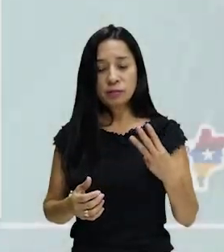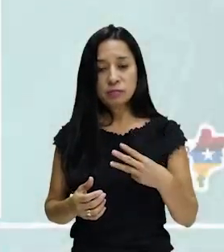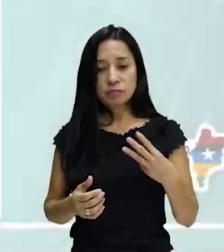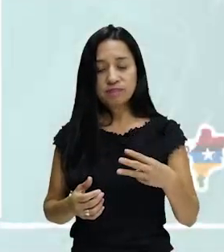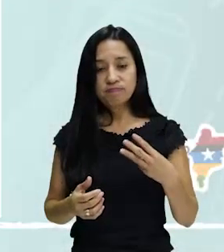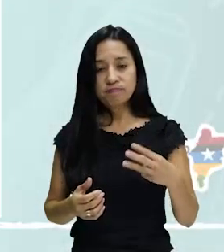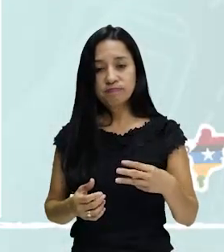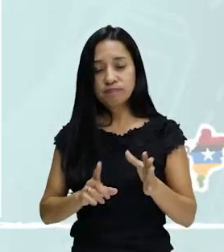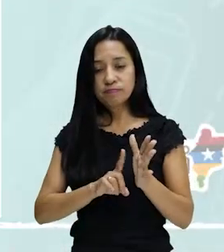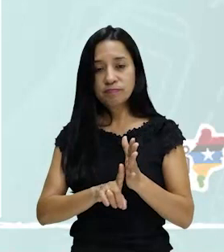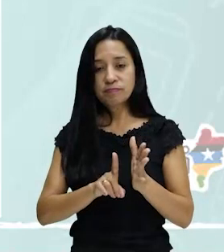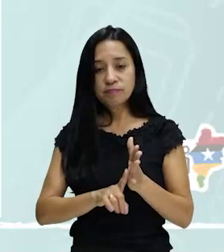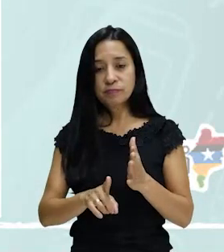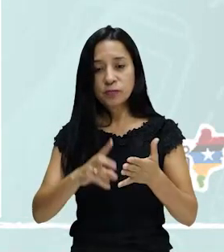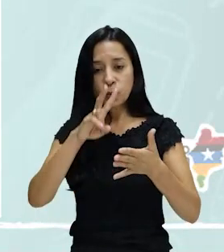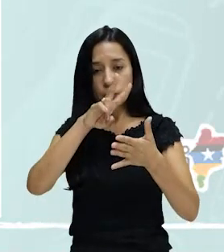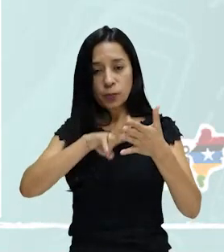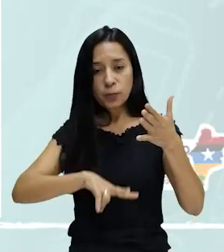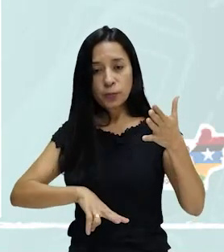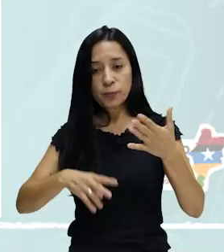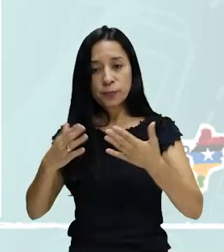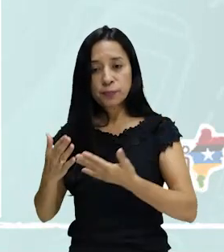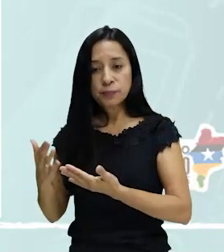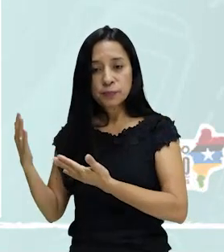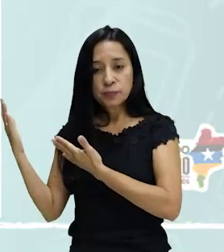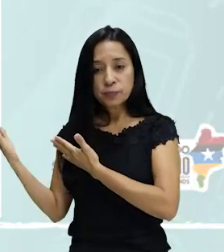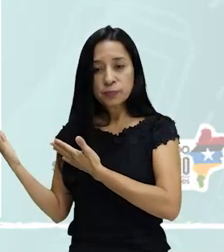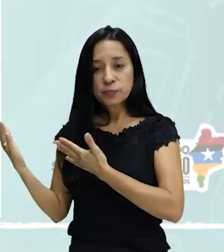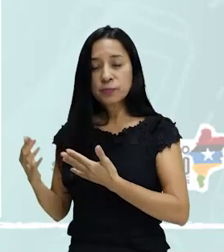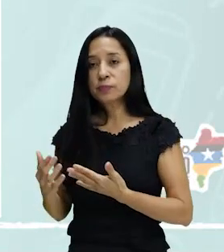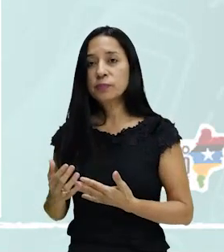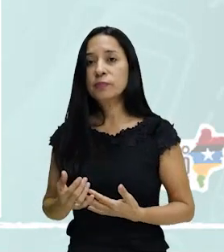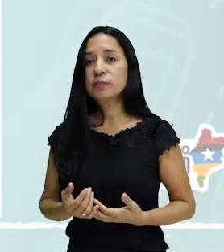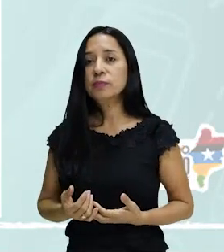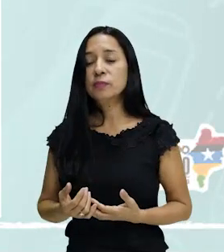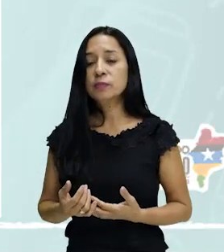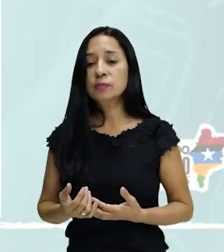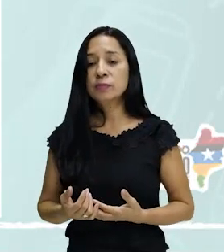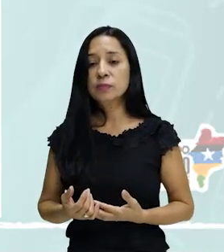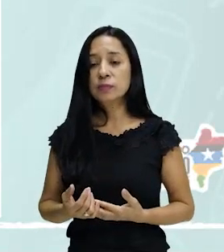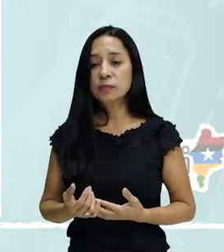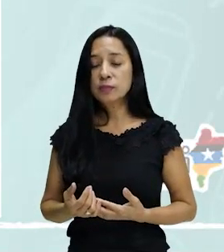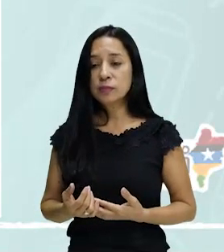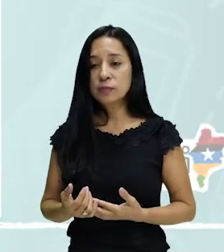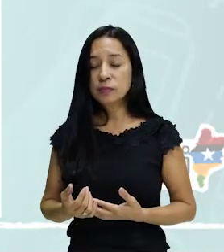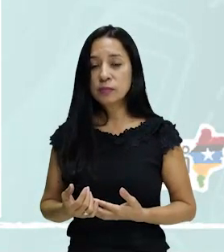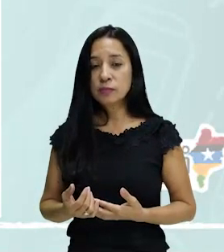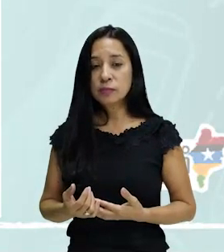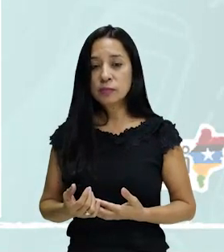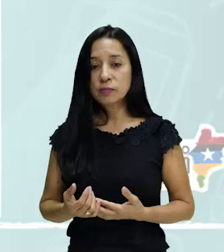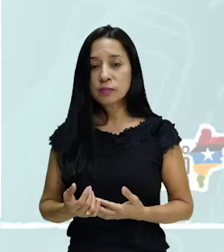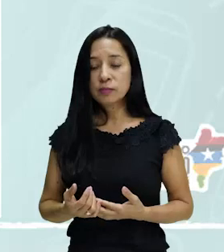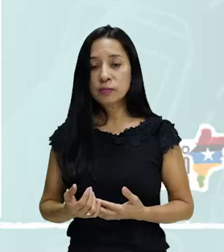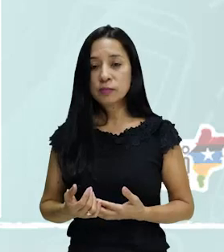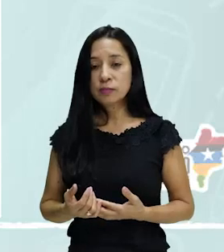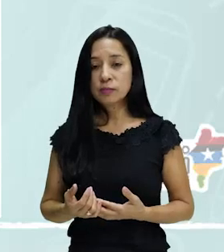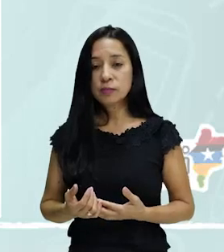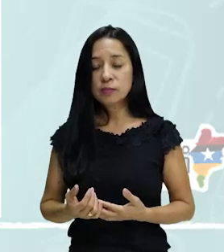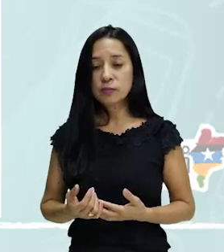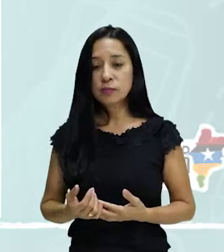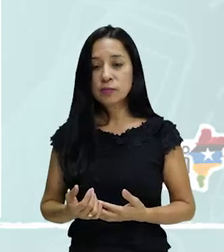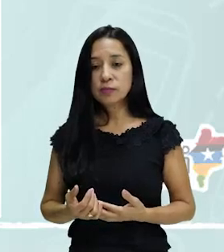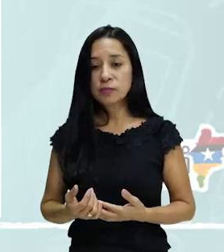questão. O crescimento da produção de energia elétrica, ao longo do tempo tem